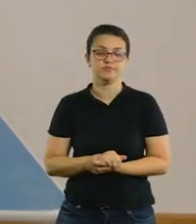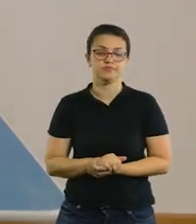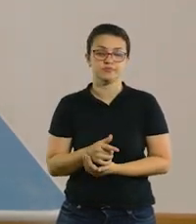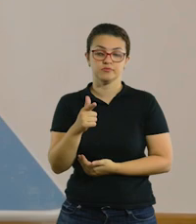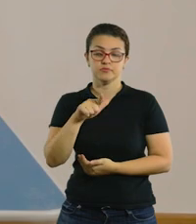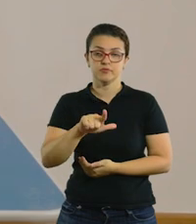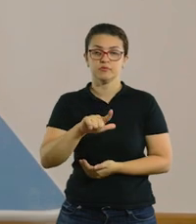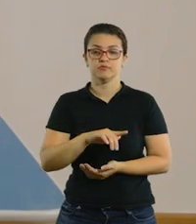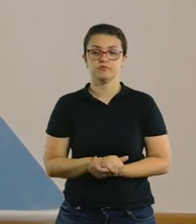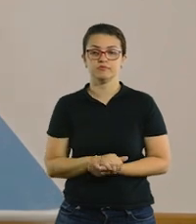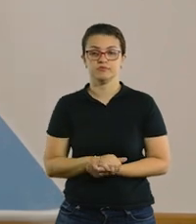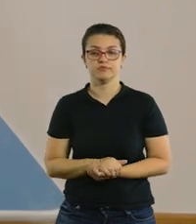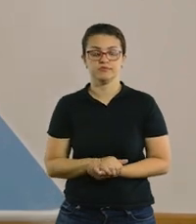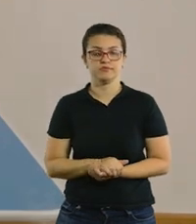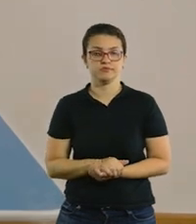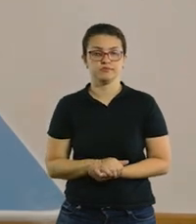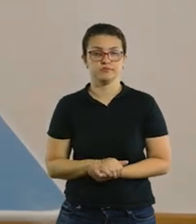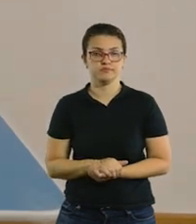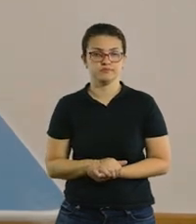Um outro